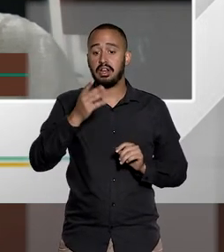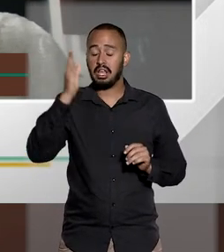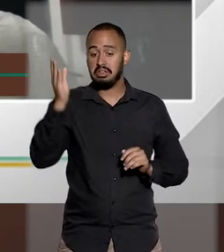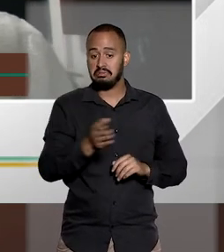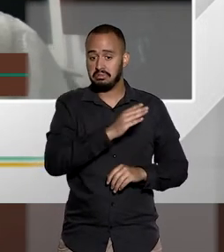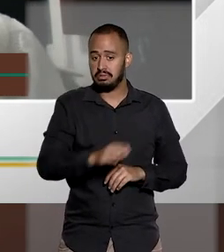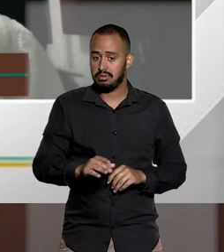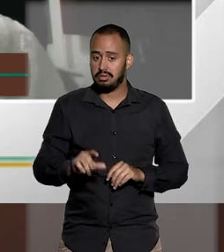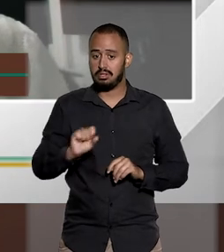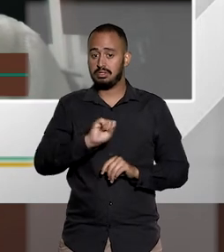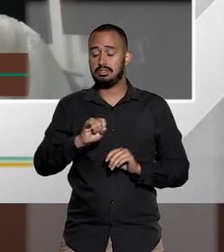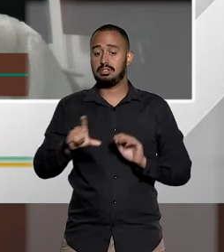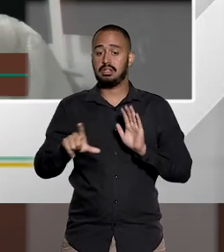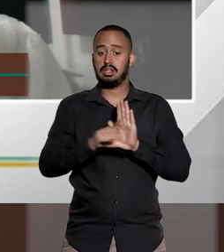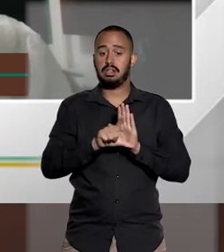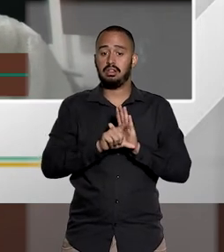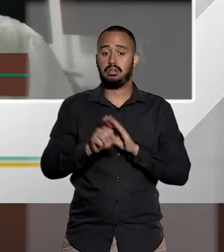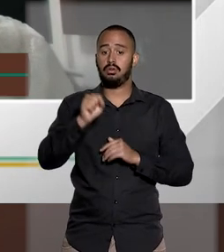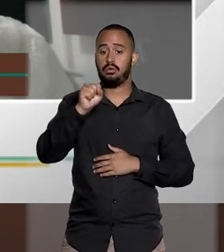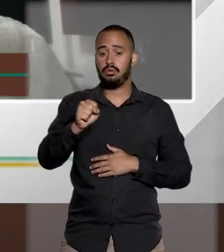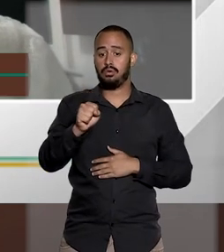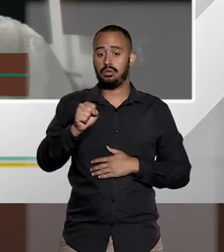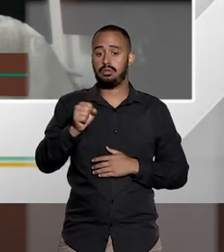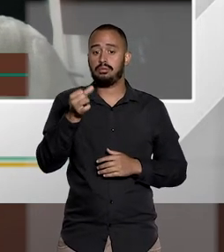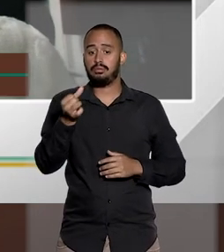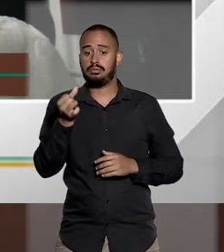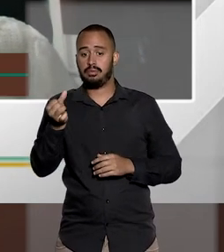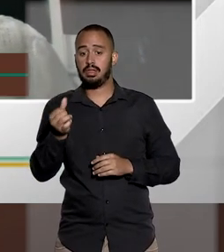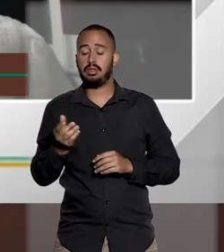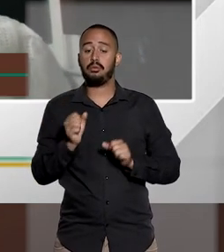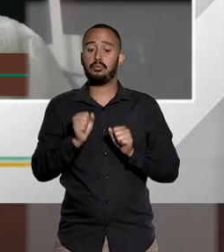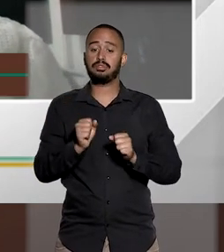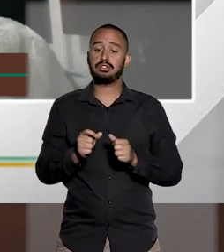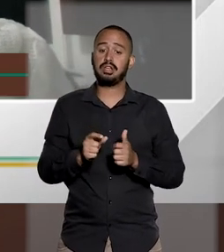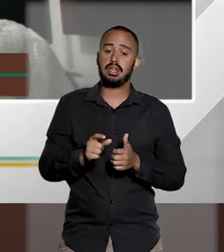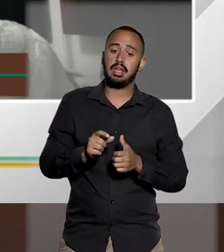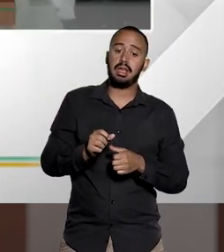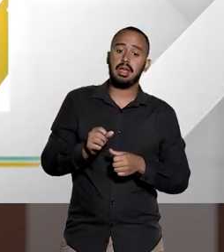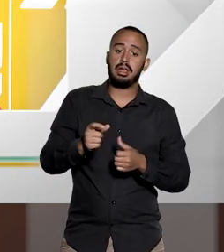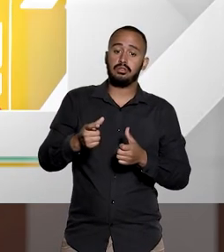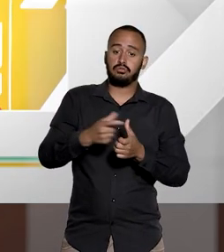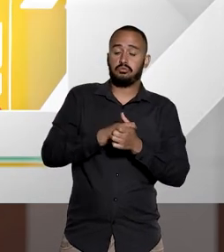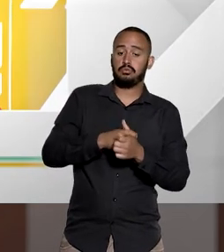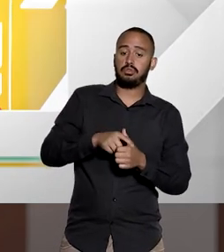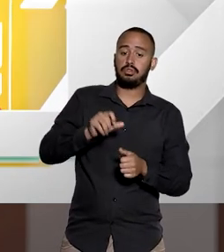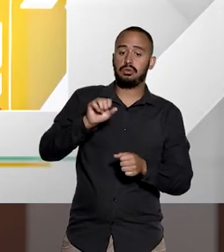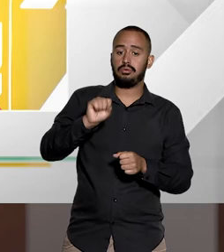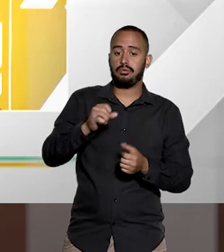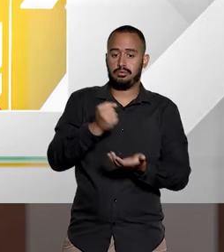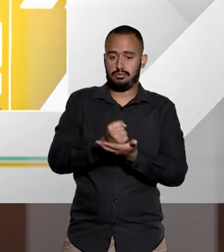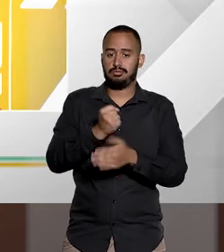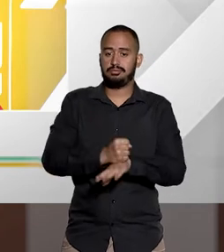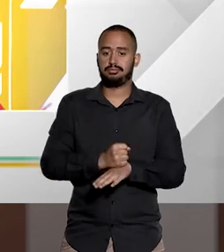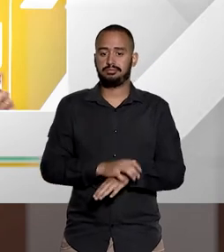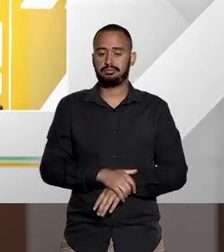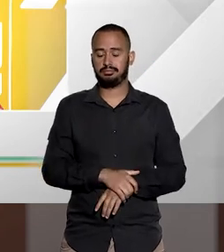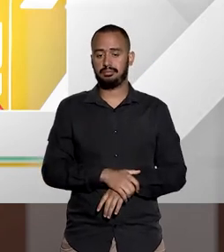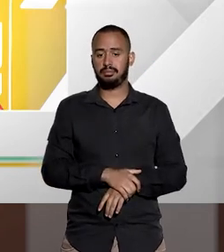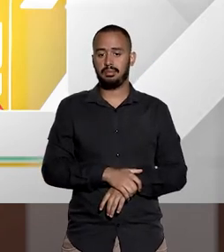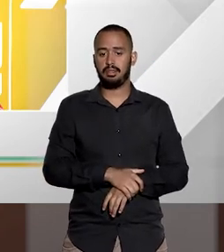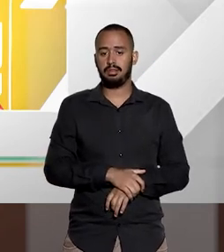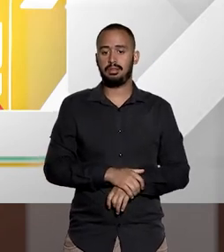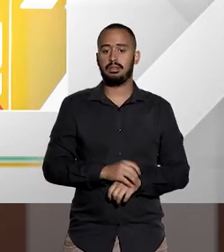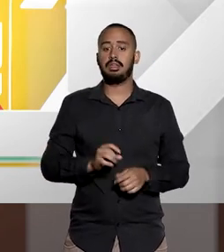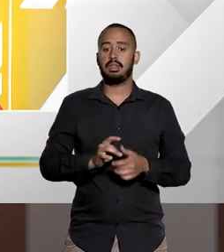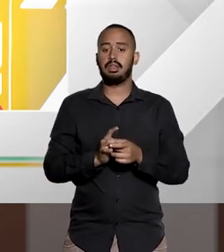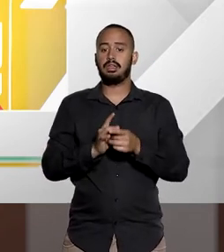contrato, quando a lei 8666 falava em rescisão do contrato. Professor Irene, uma curiosidade: